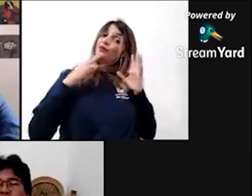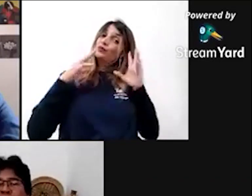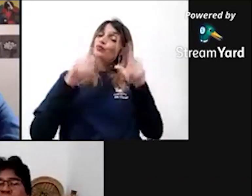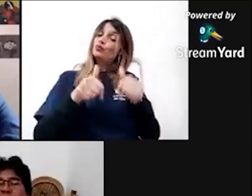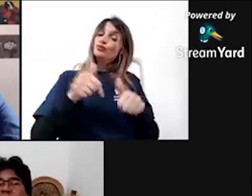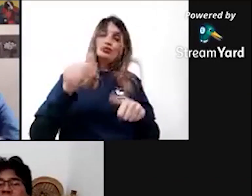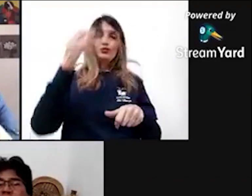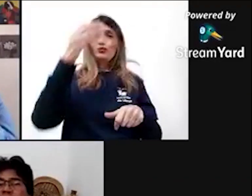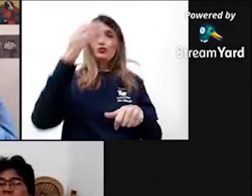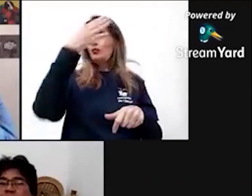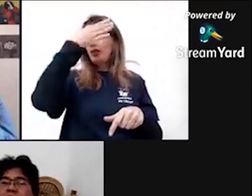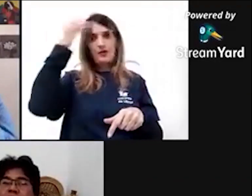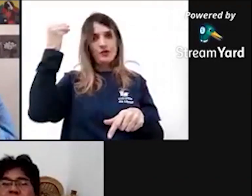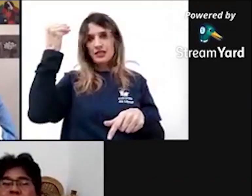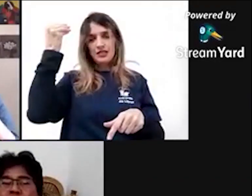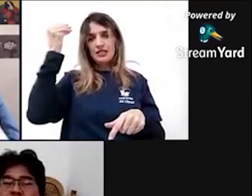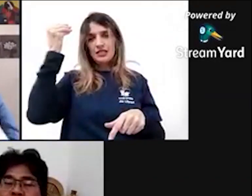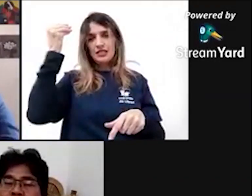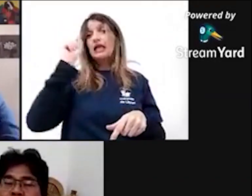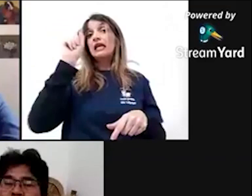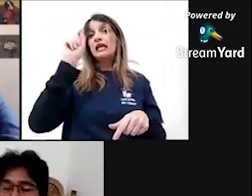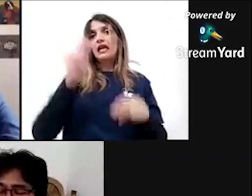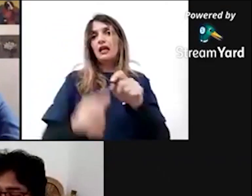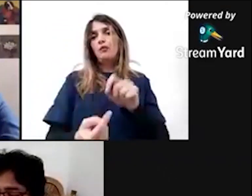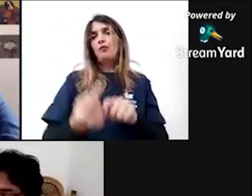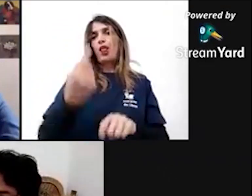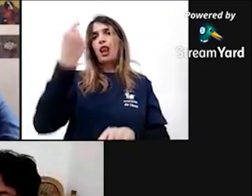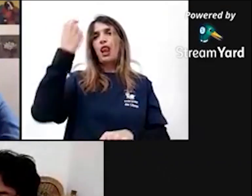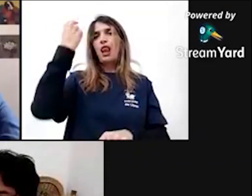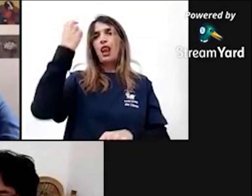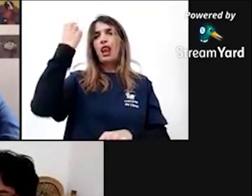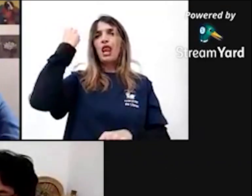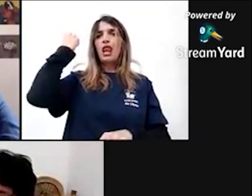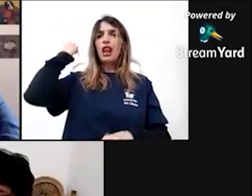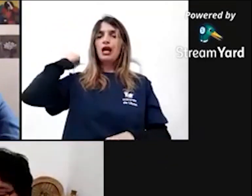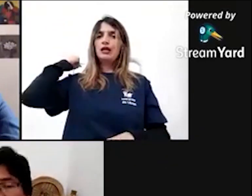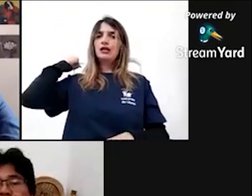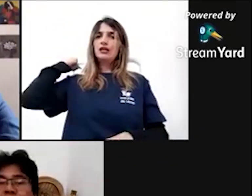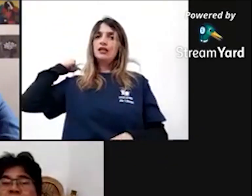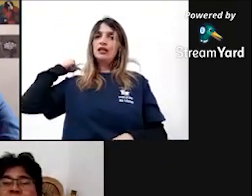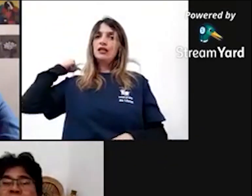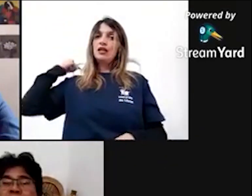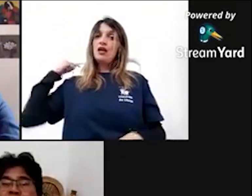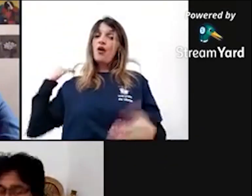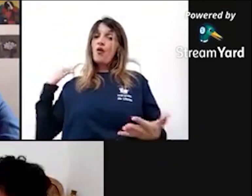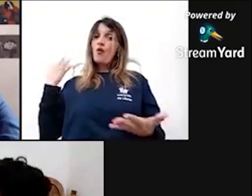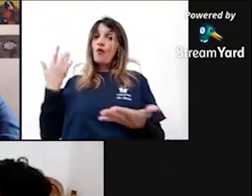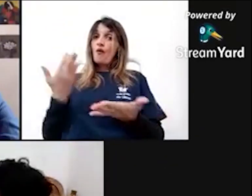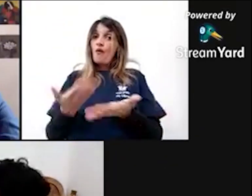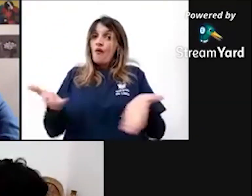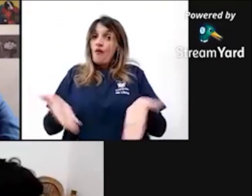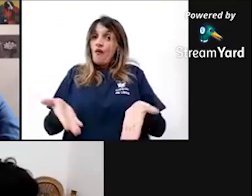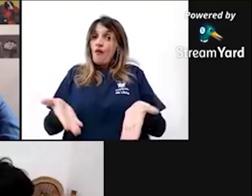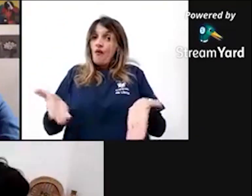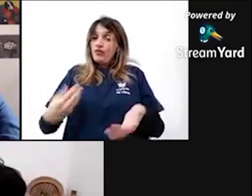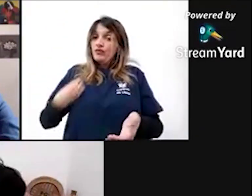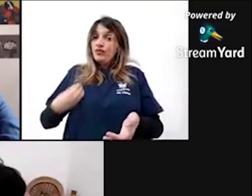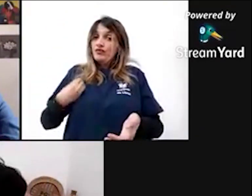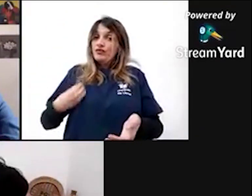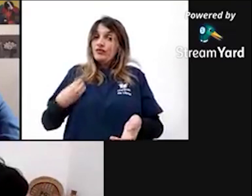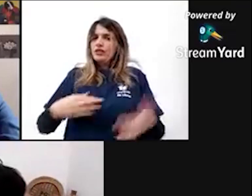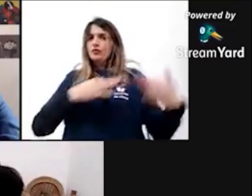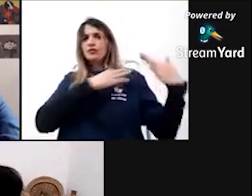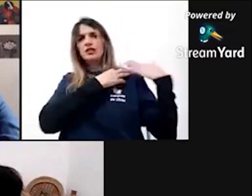quem somos, voltando para o hoje, para viver com dignidade, com respeito, com